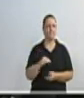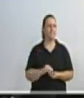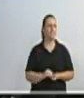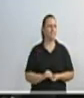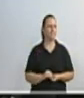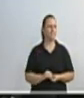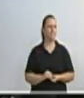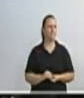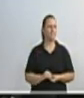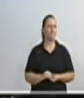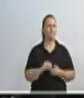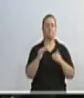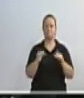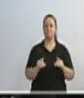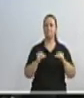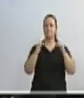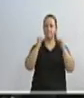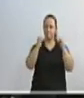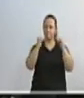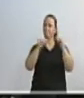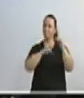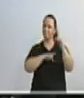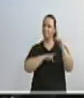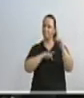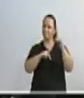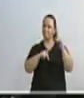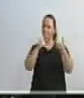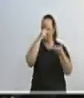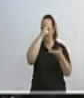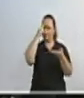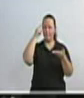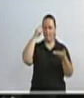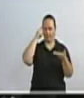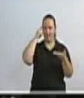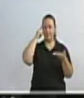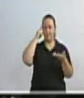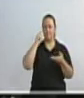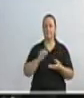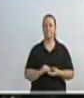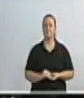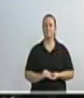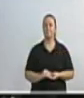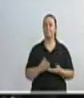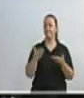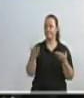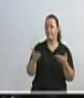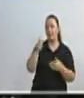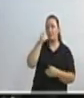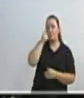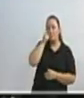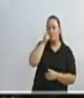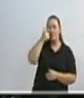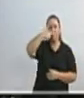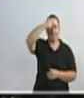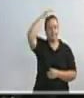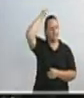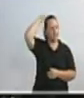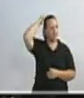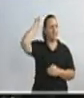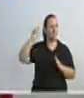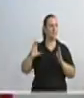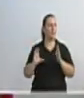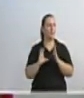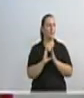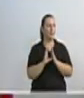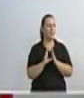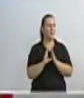Excelentíssimo senhor presidente, Marcos da Rosa, vereador Almir, vereador Adriano, vereador Caminha, vereador